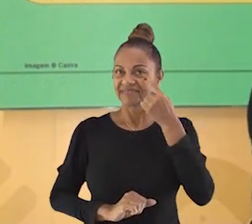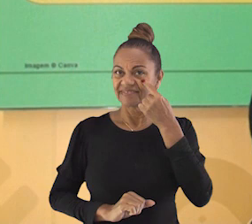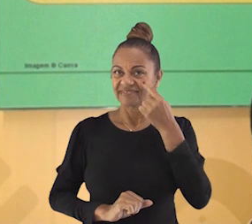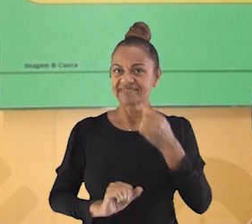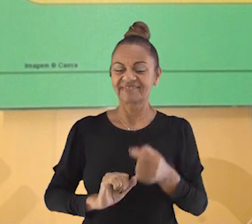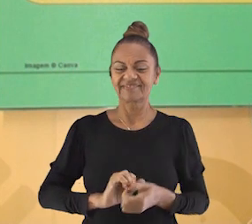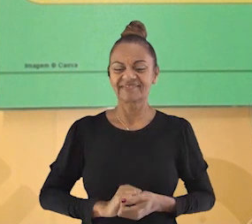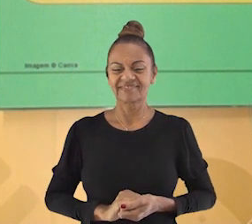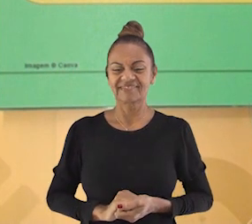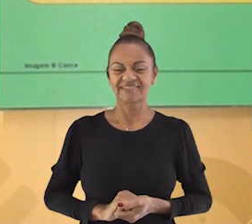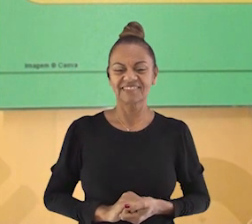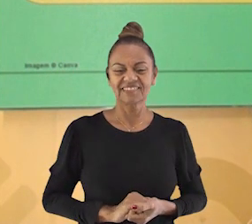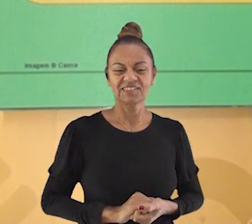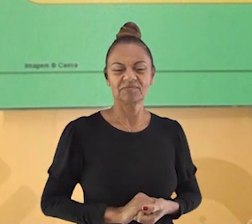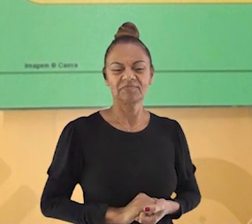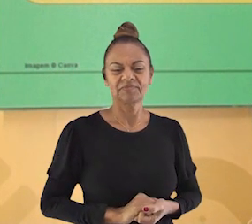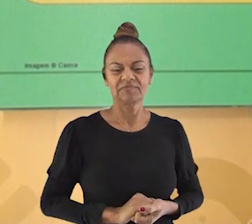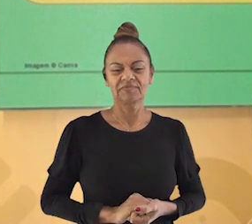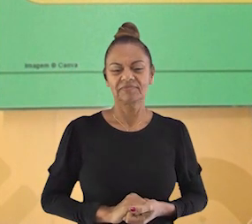Vou deixar a professora deixar agora.